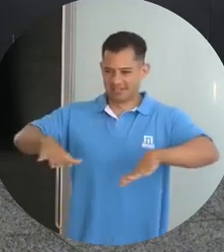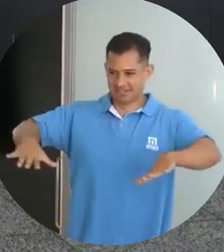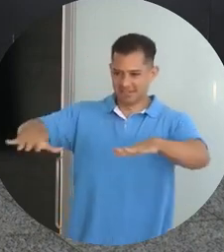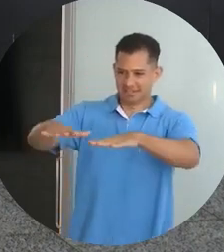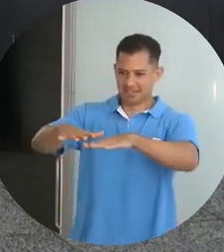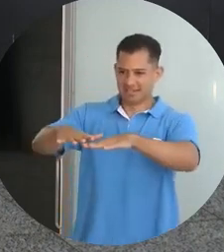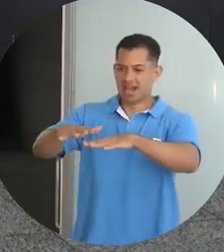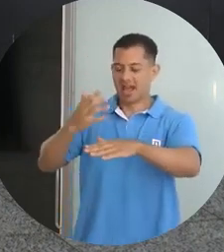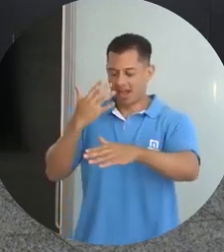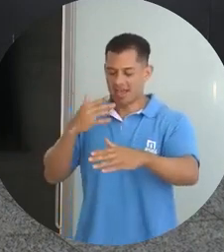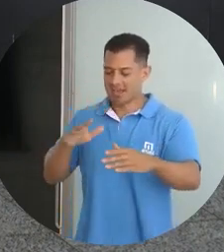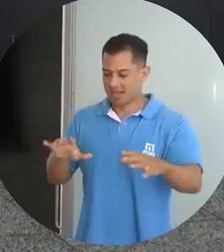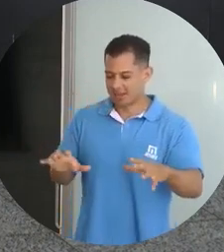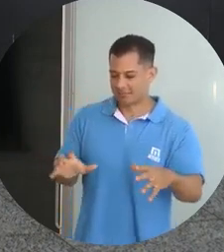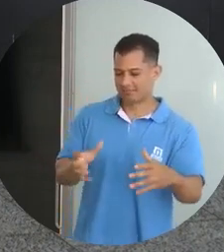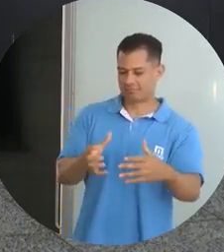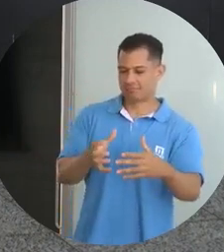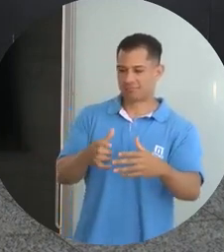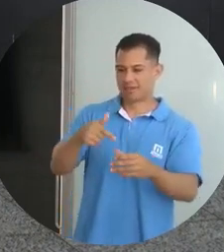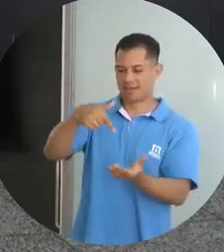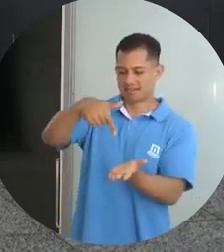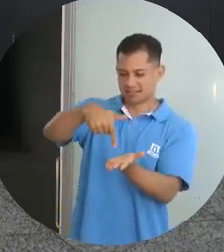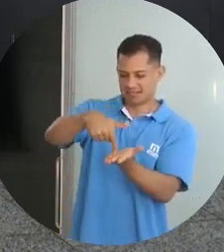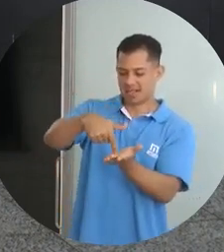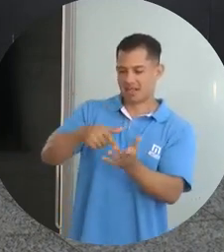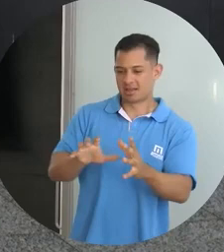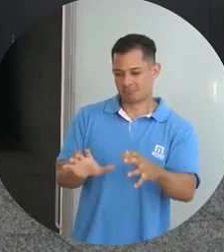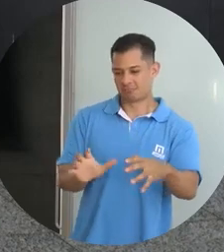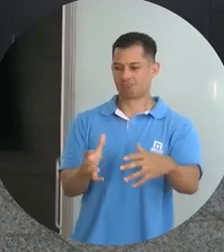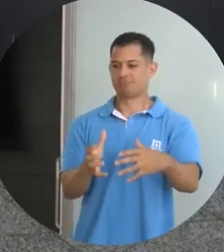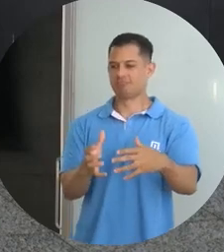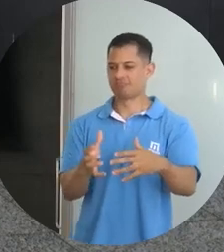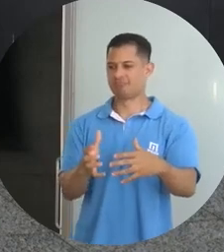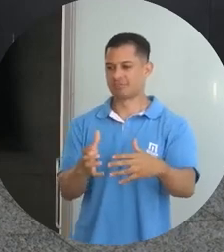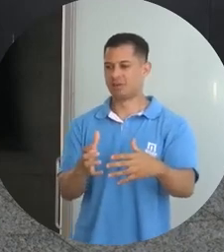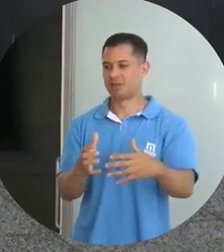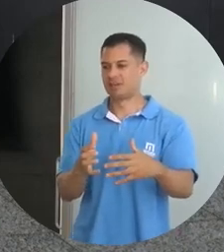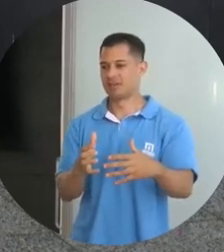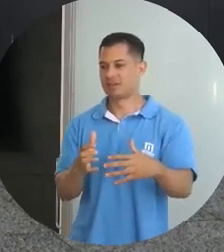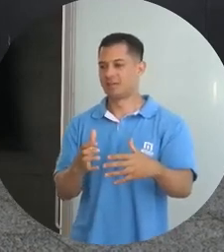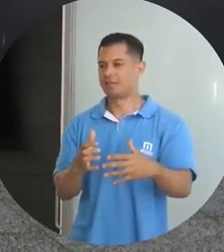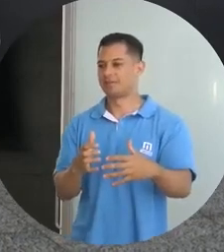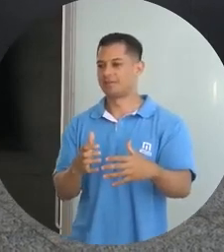para dar uma contribuição ao cisalhamento. Então, quando a gente, mesmo